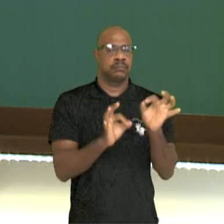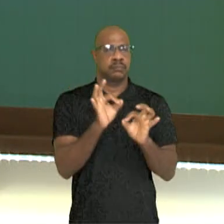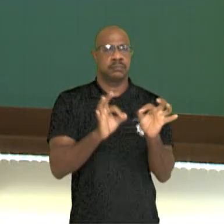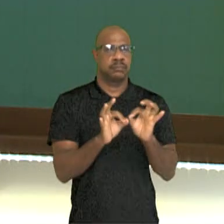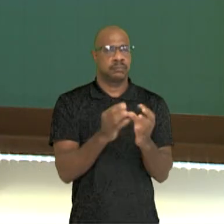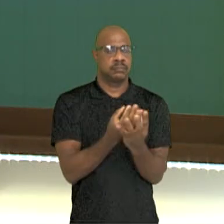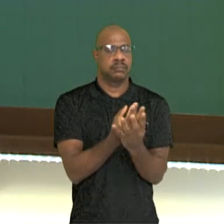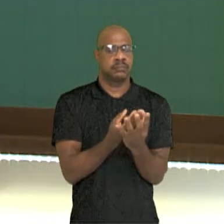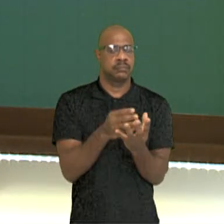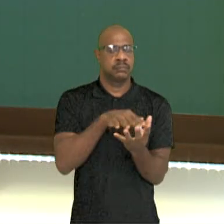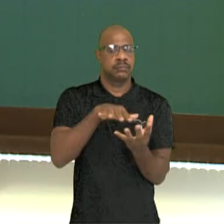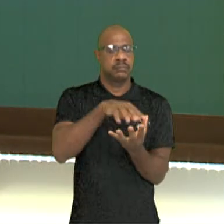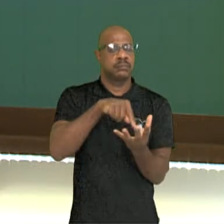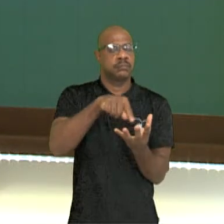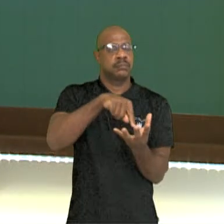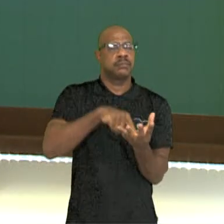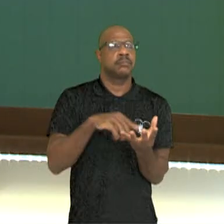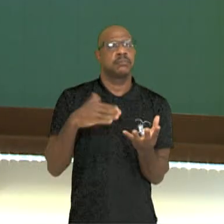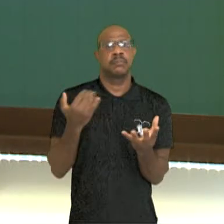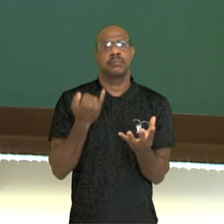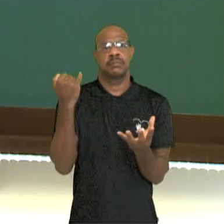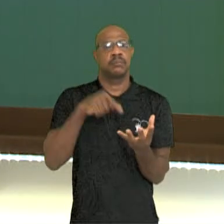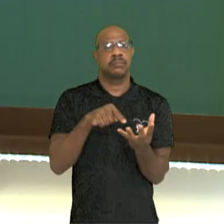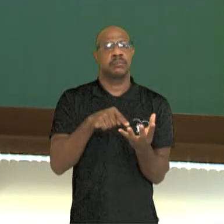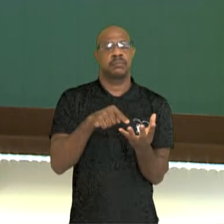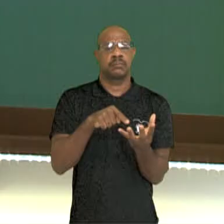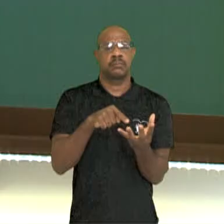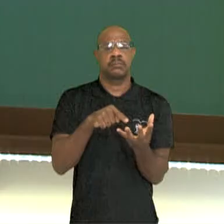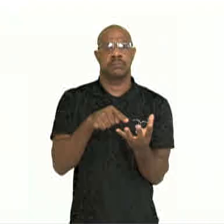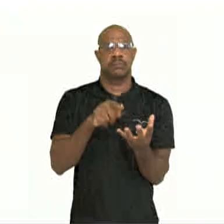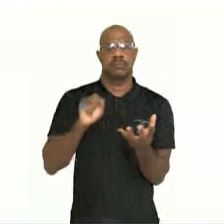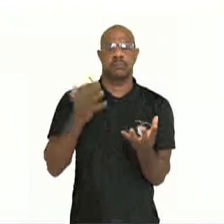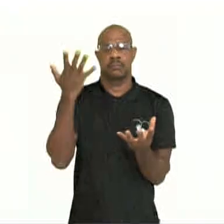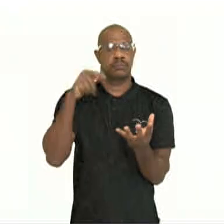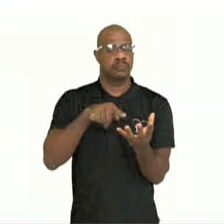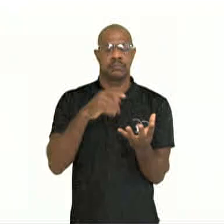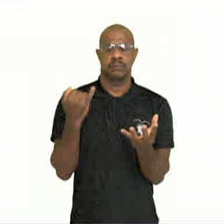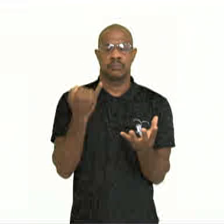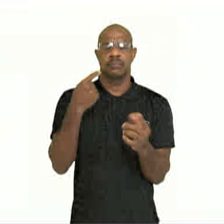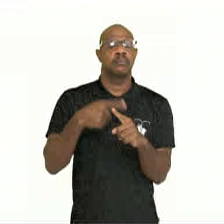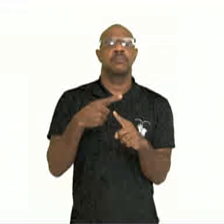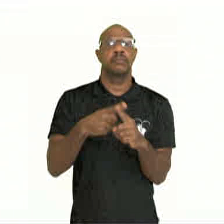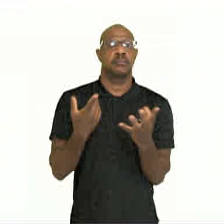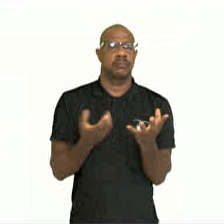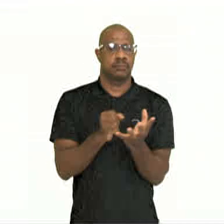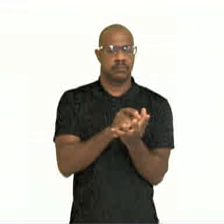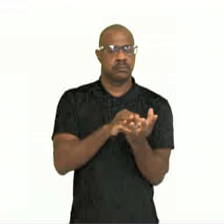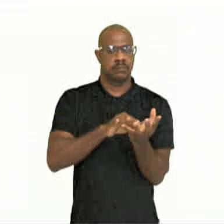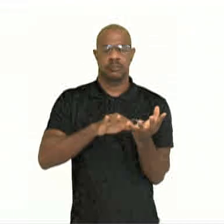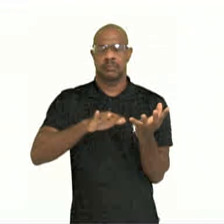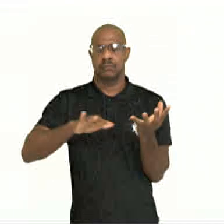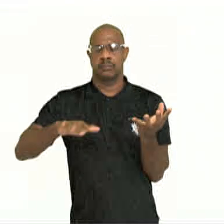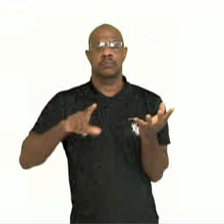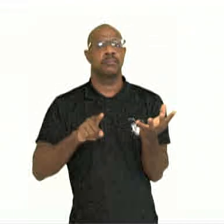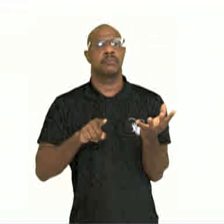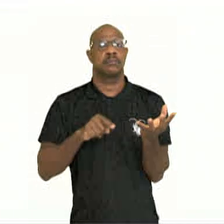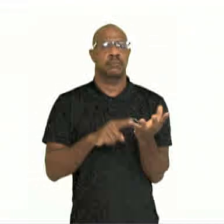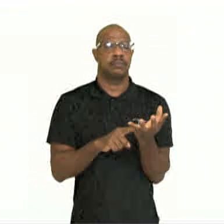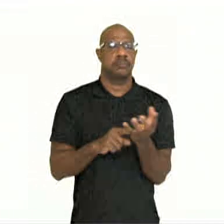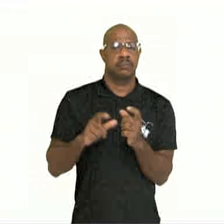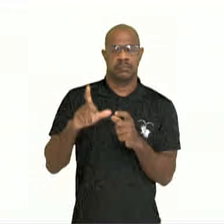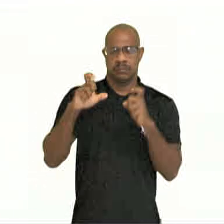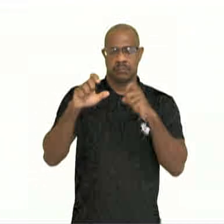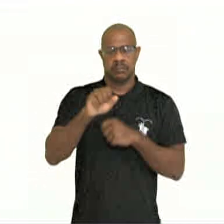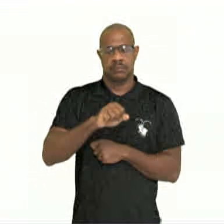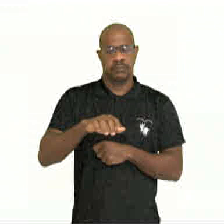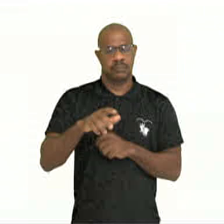em soros, né? Qual a importância desse evento para a planta? Então, uma sugestão de resposta é: a foto mostra